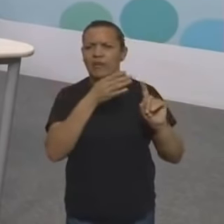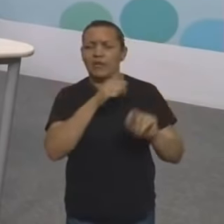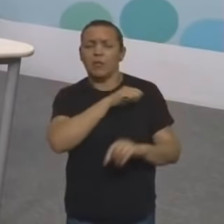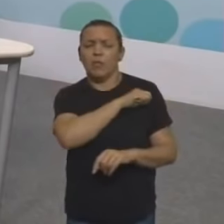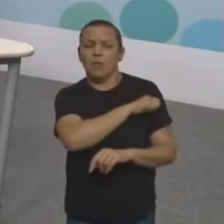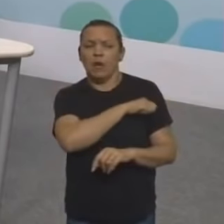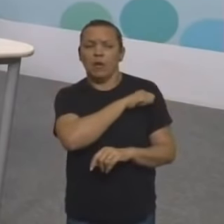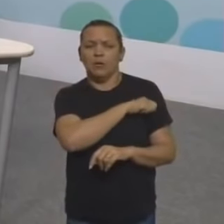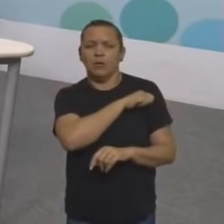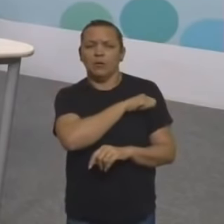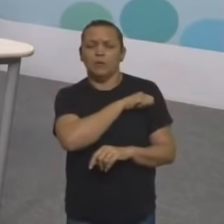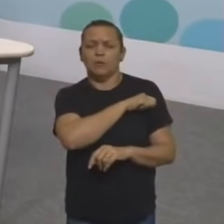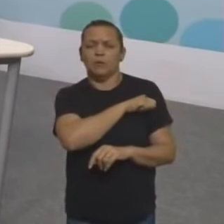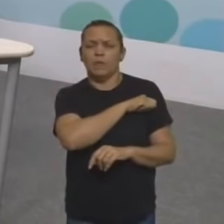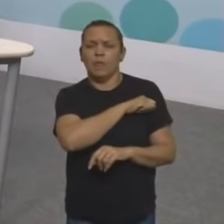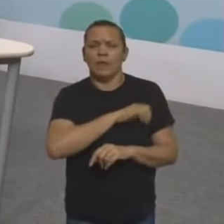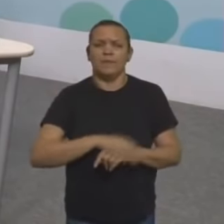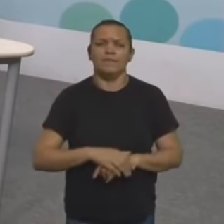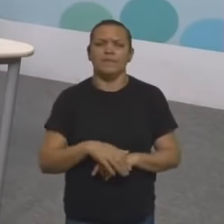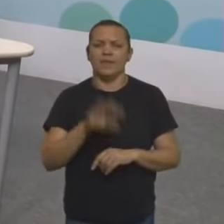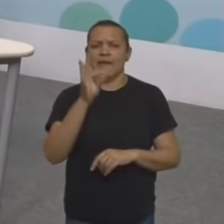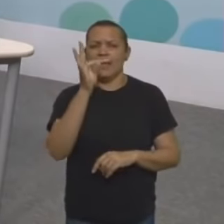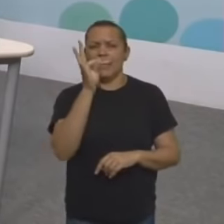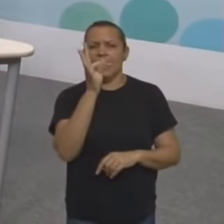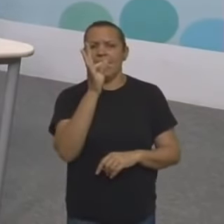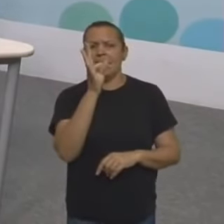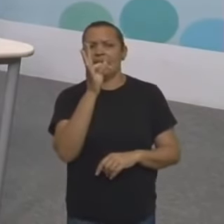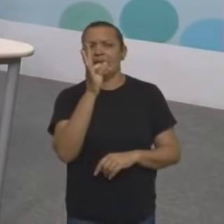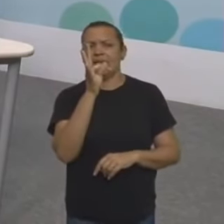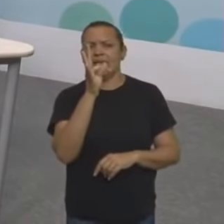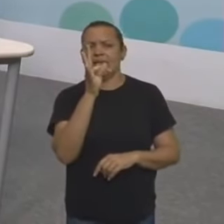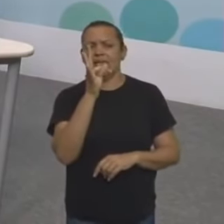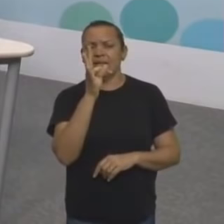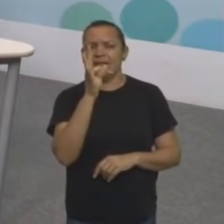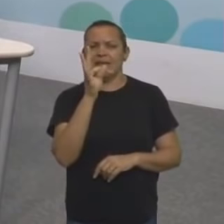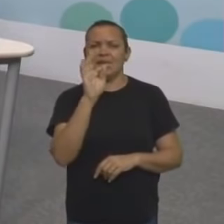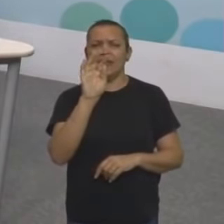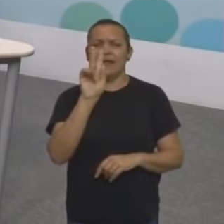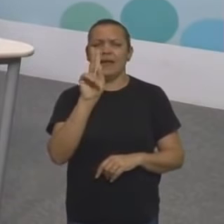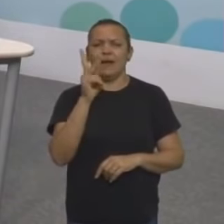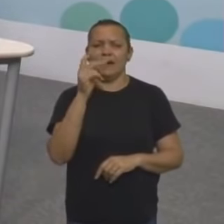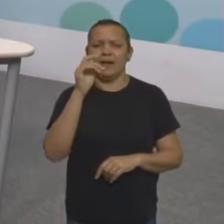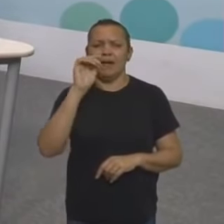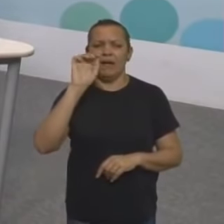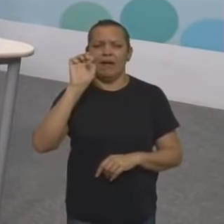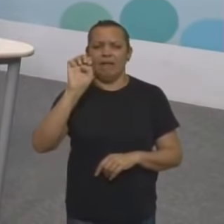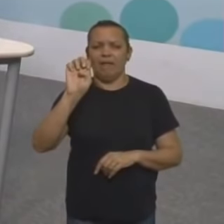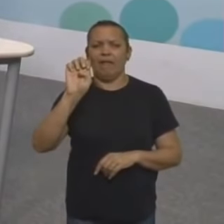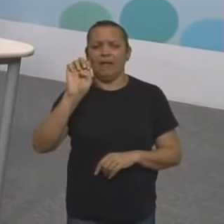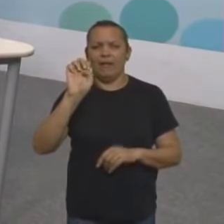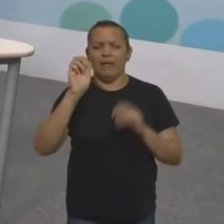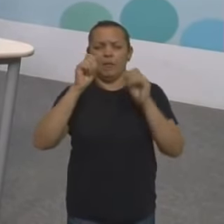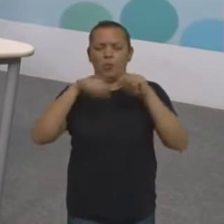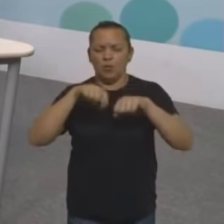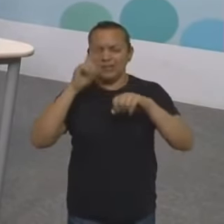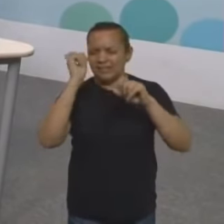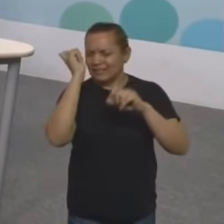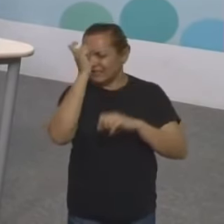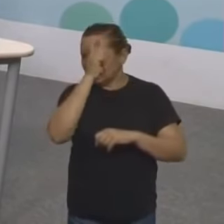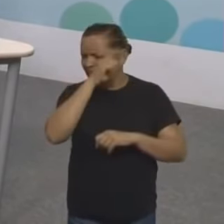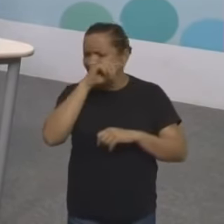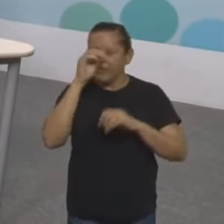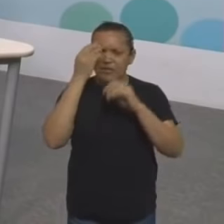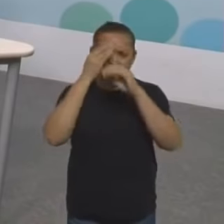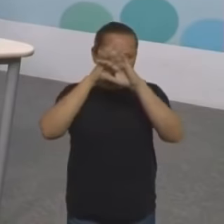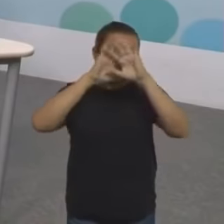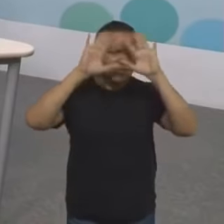com TEA, né, que é o transtorno de espectro autista, que possui dificuldade de